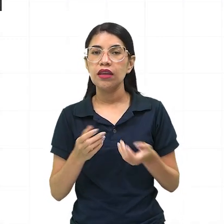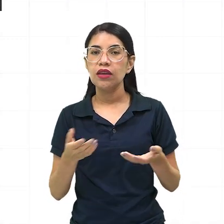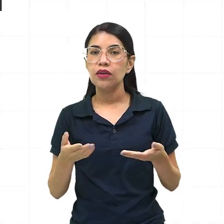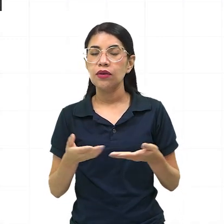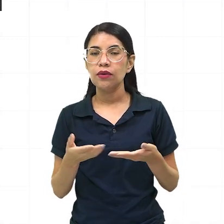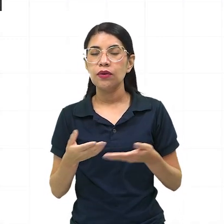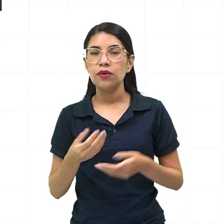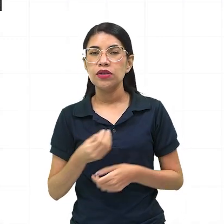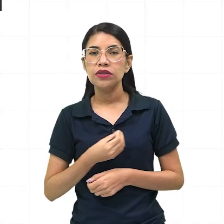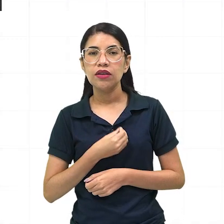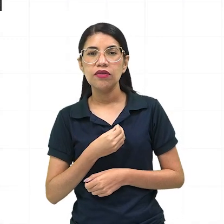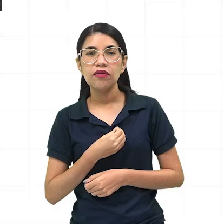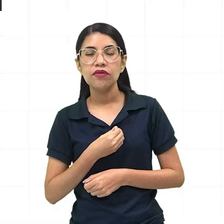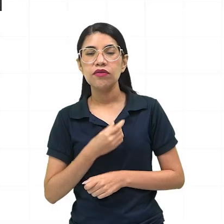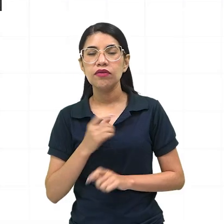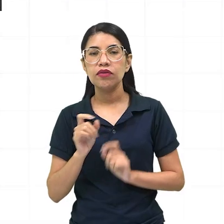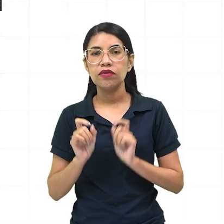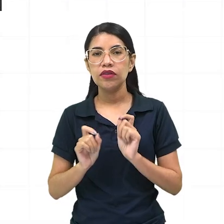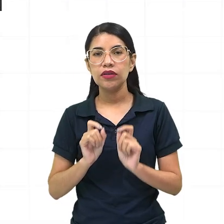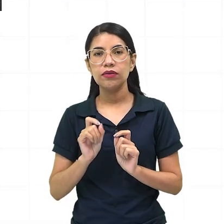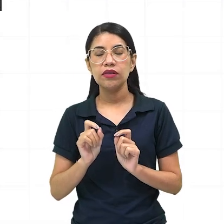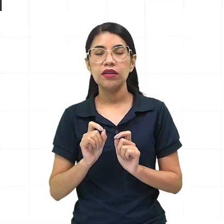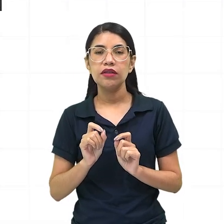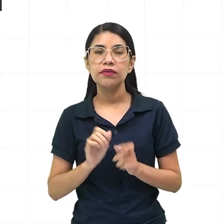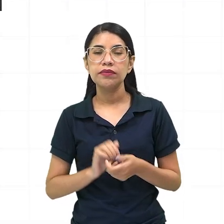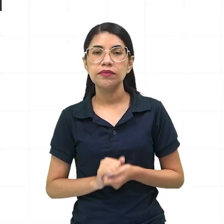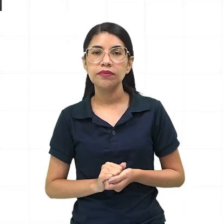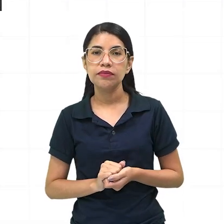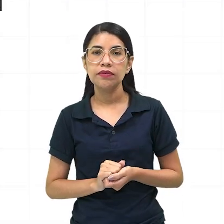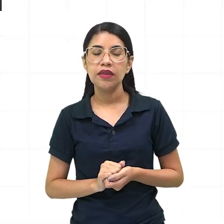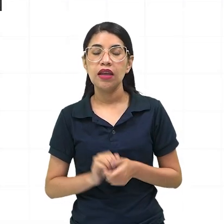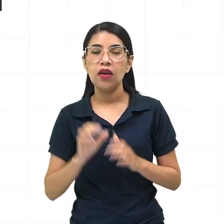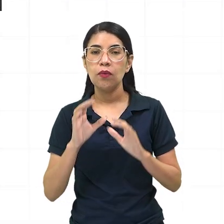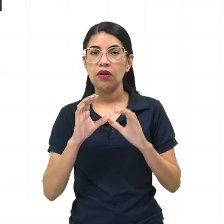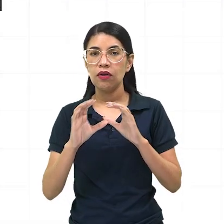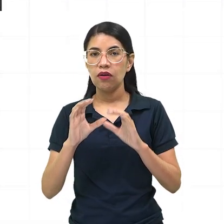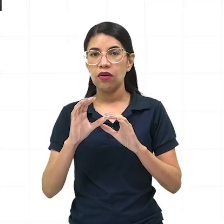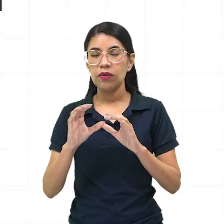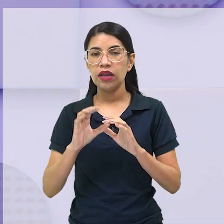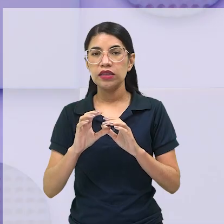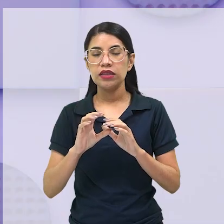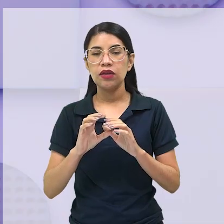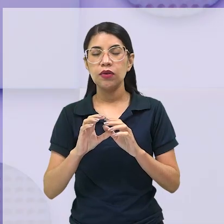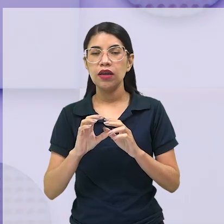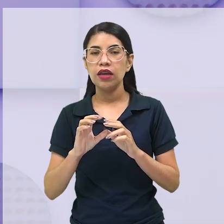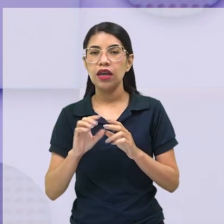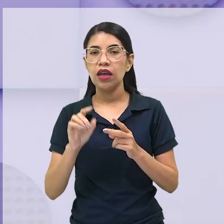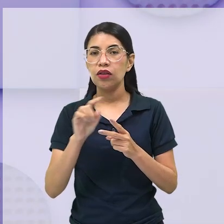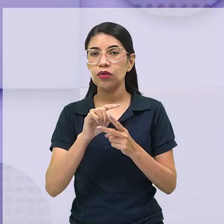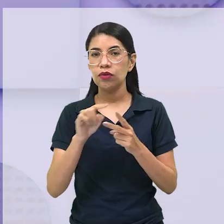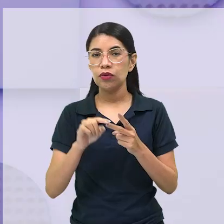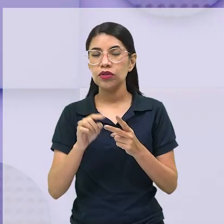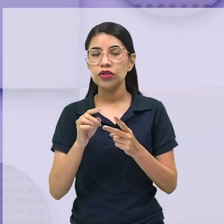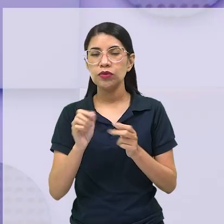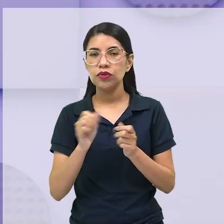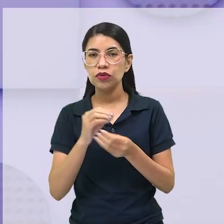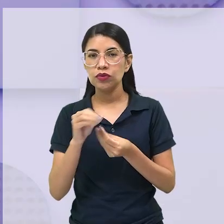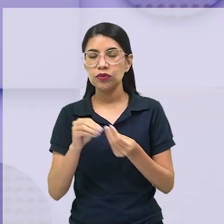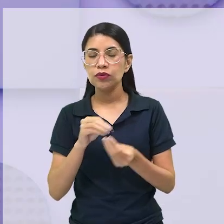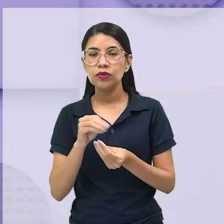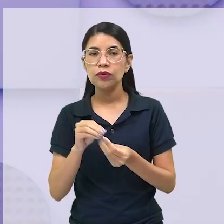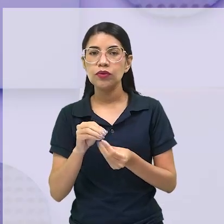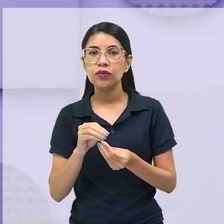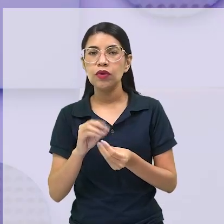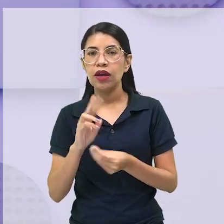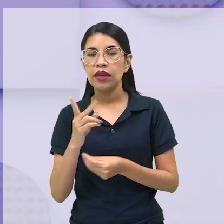hoje vivenciando um fenômeno da comunicação híbrida, inclusive no campo religioso. Por que